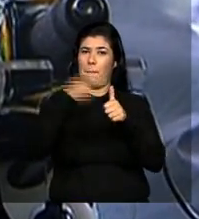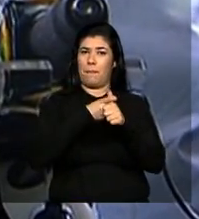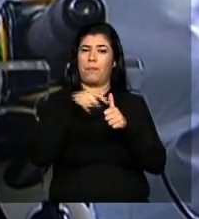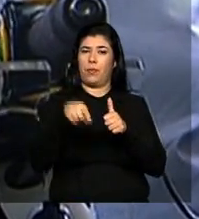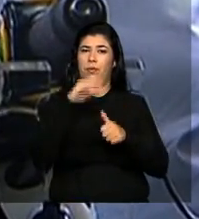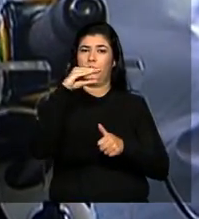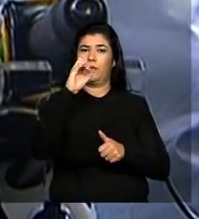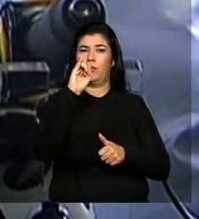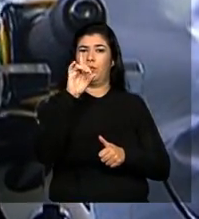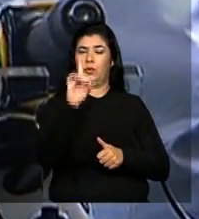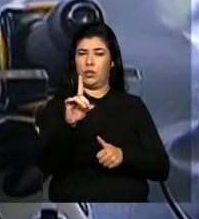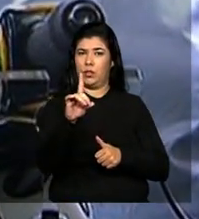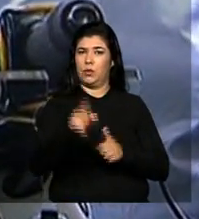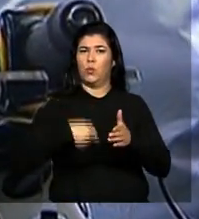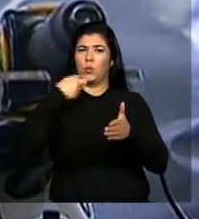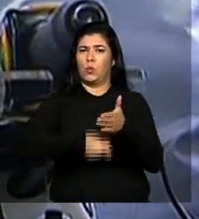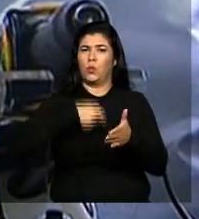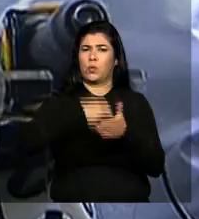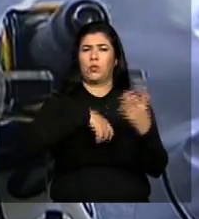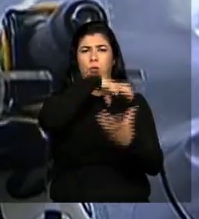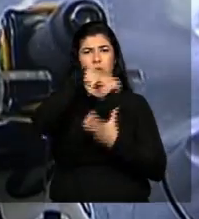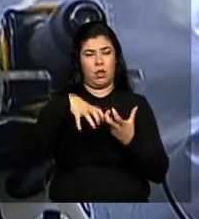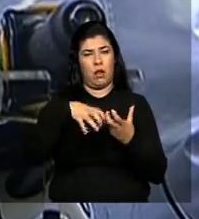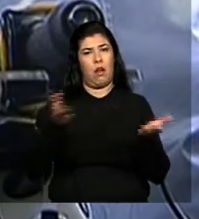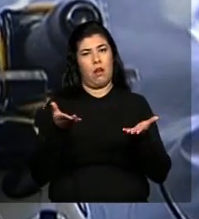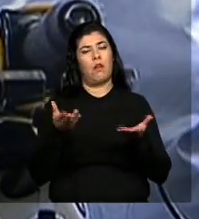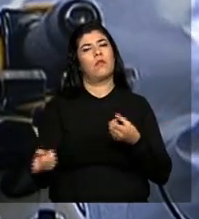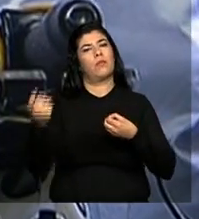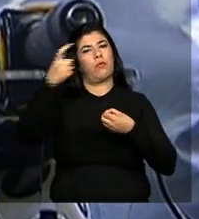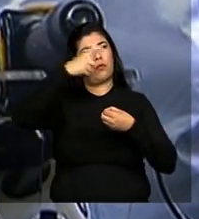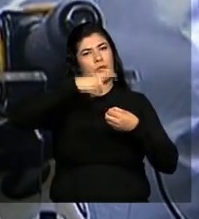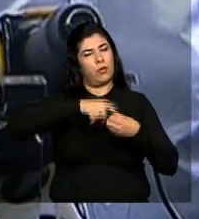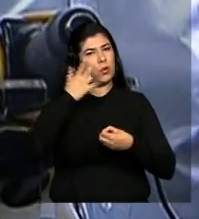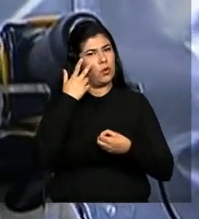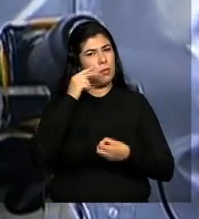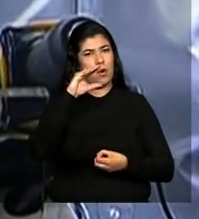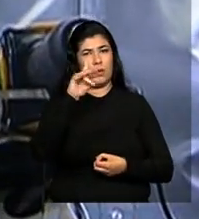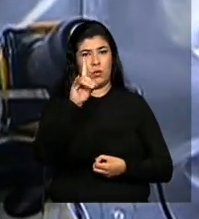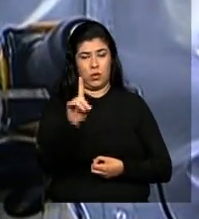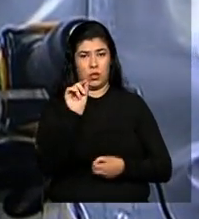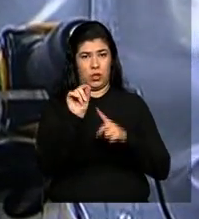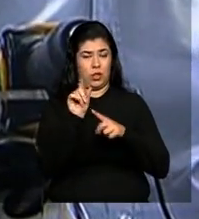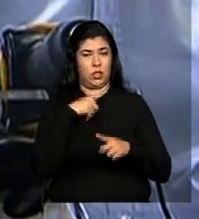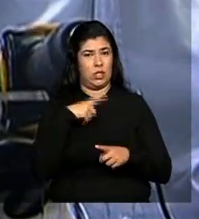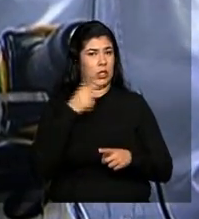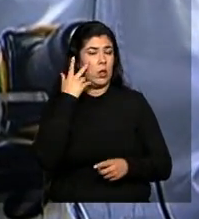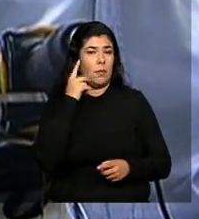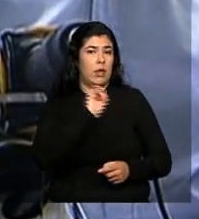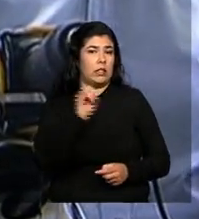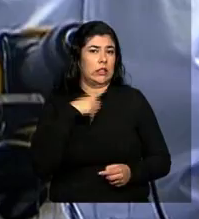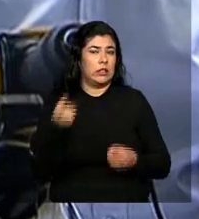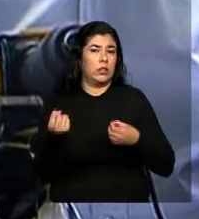ter um enfrentamento da crise. Agora nós achamos que é hora de voltar com a CID. É interessante porque quando nós baixamos a